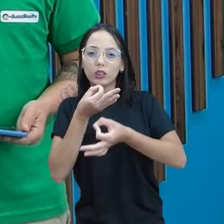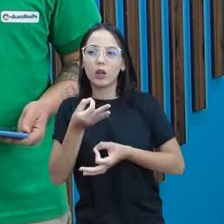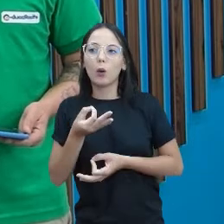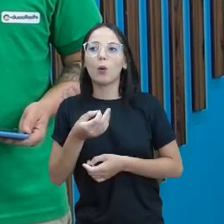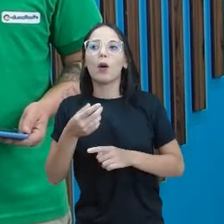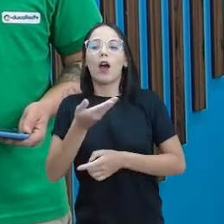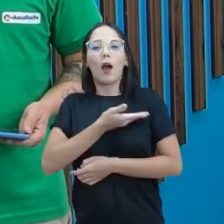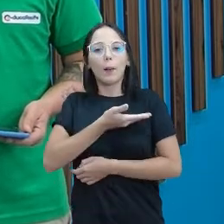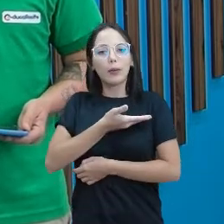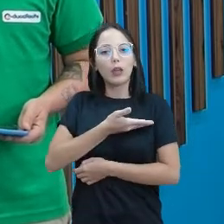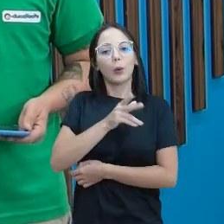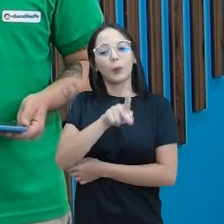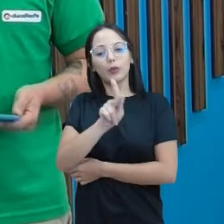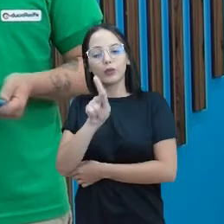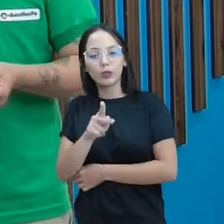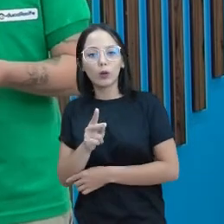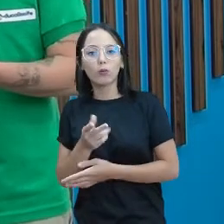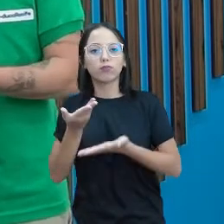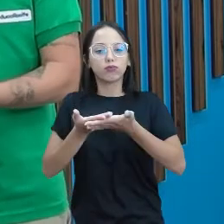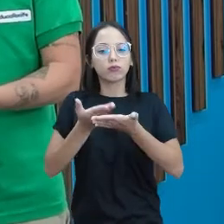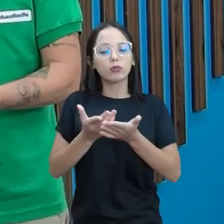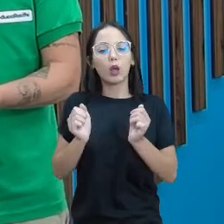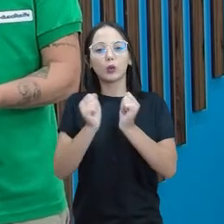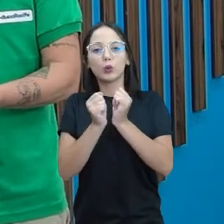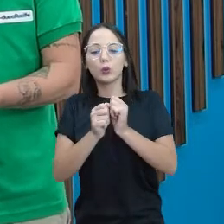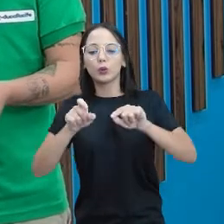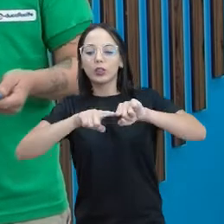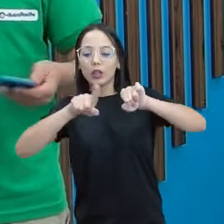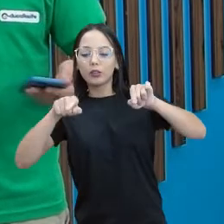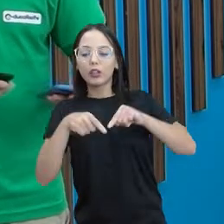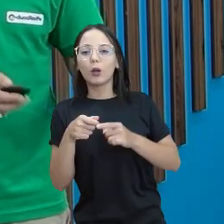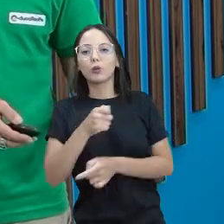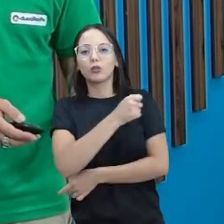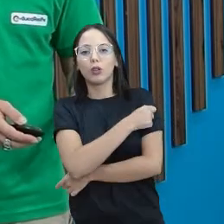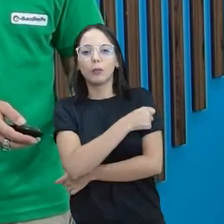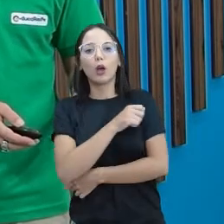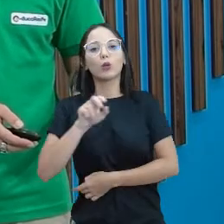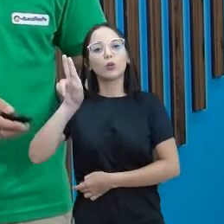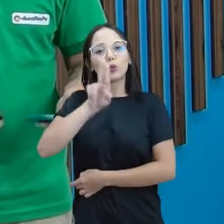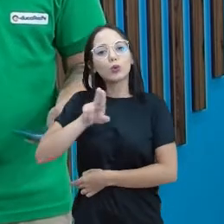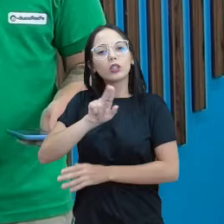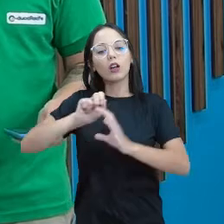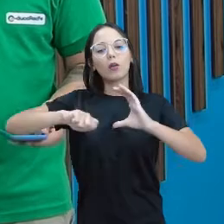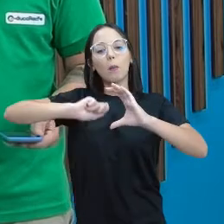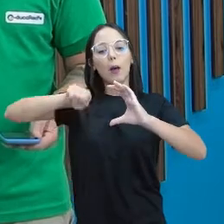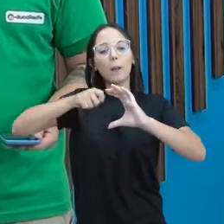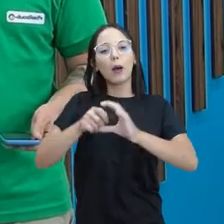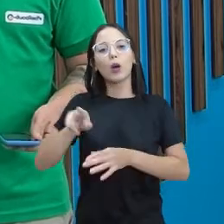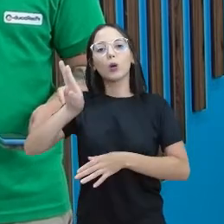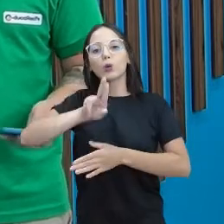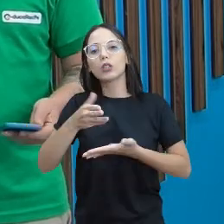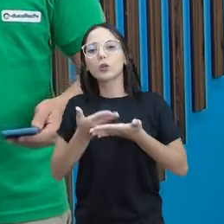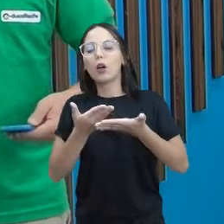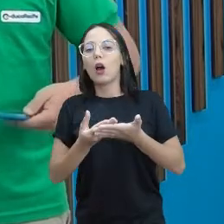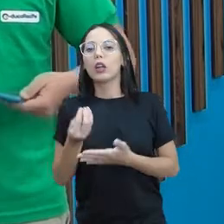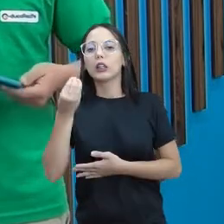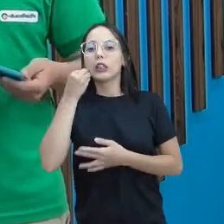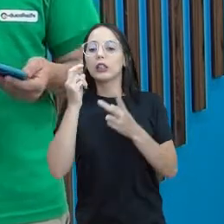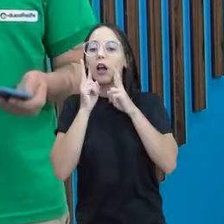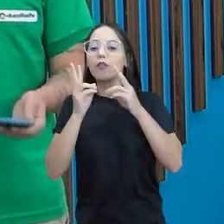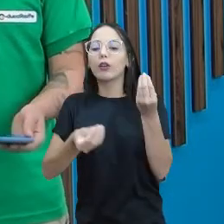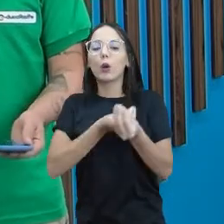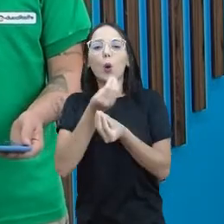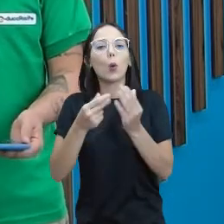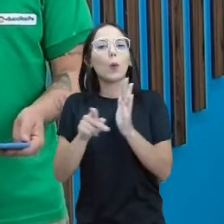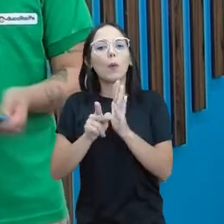colega professor, professora, ver em sala de aula com os estudantes, utilizando os nossos vídeos, as nossas aulas, e tentar ver como é